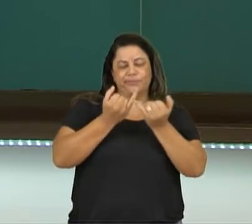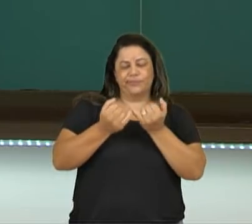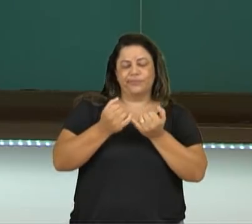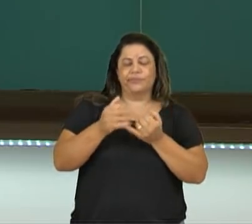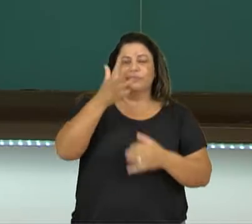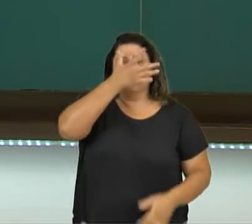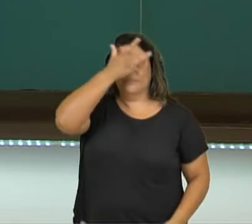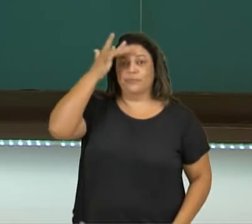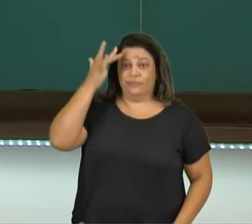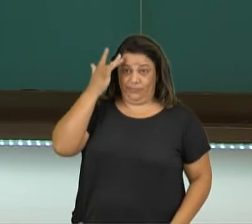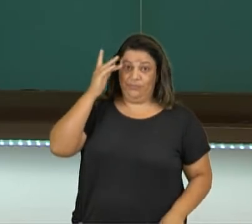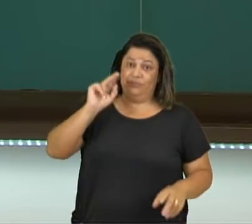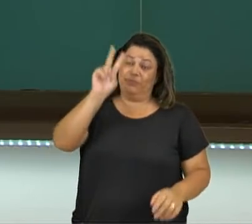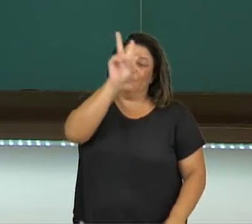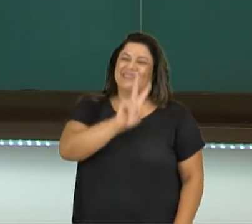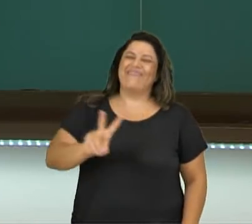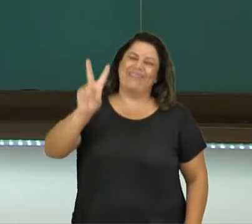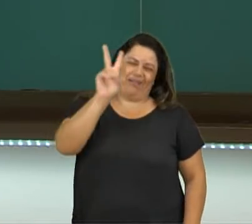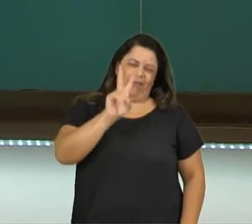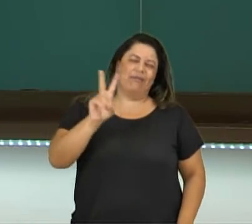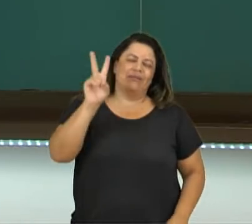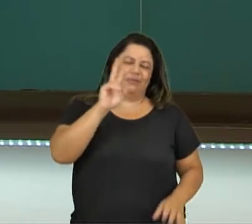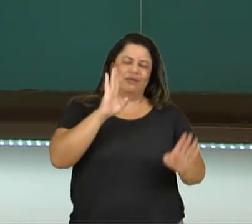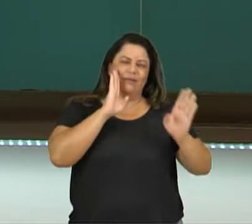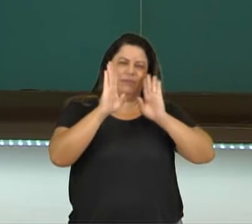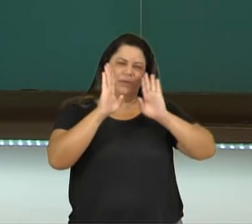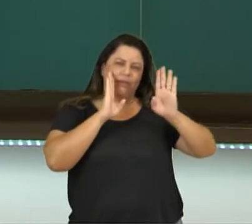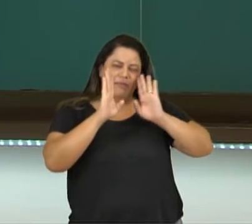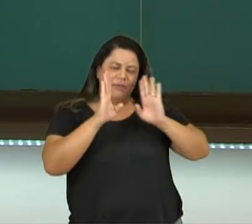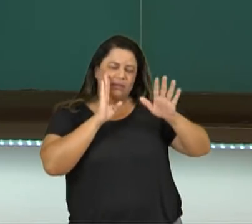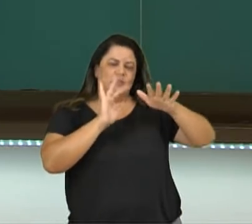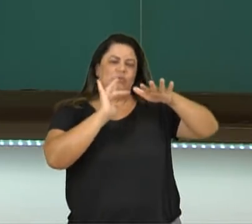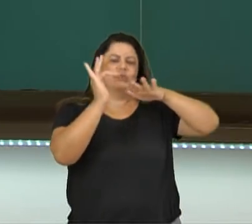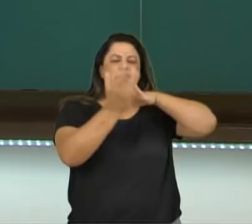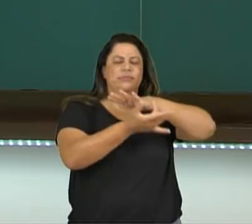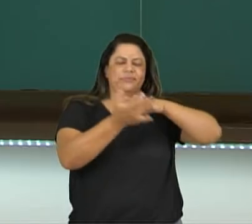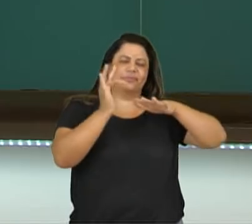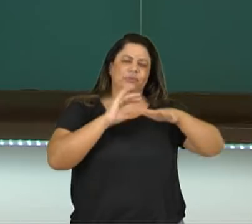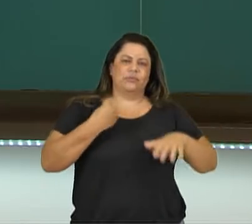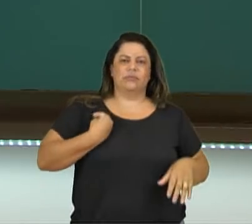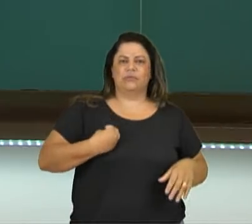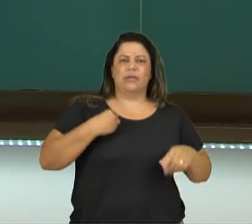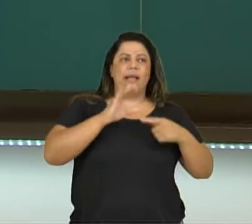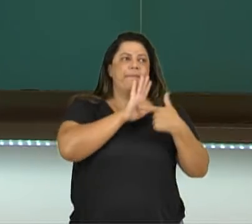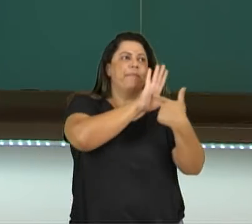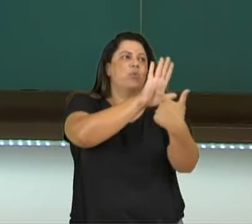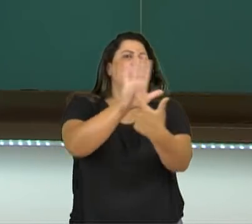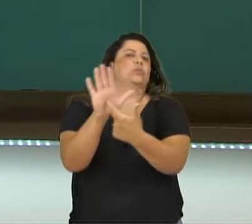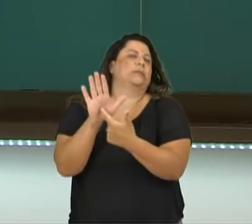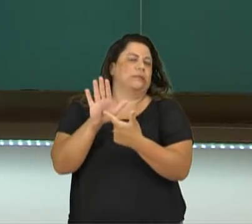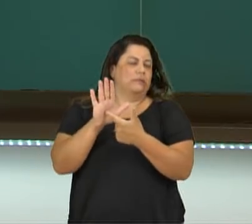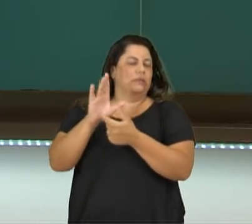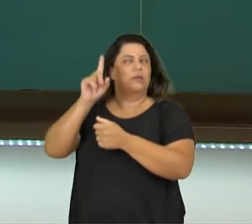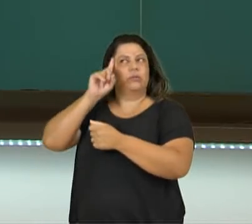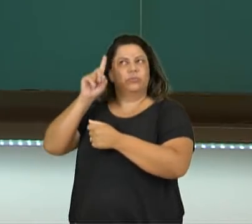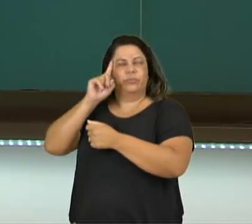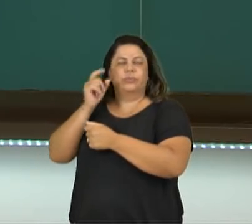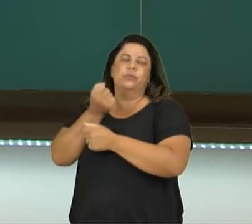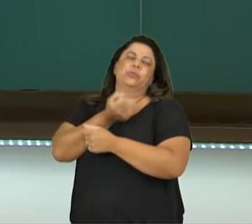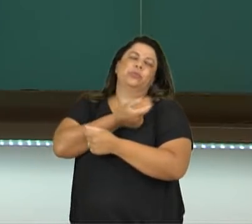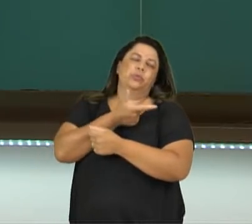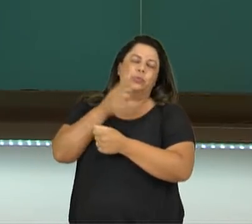valorizando mais o que escrevem e o que publicam no Facebook do que nas situações do cotidiano em si, e mesmo em situações